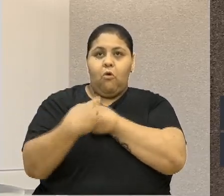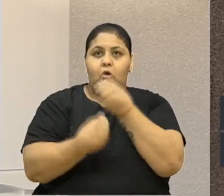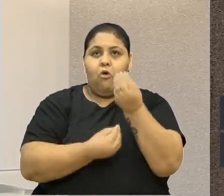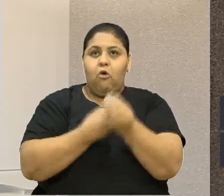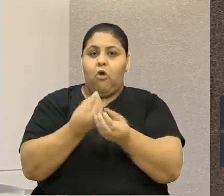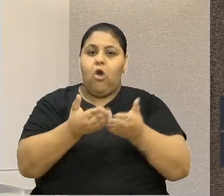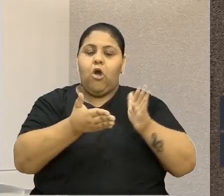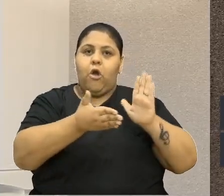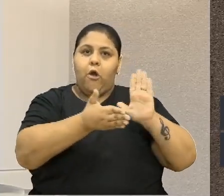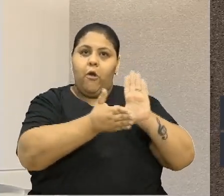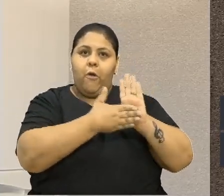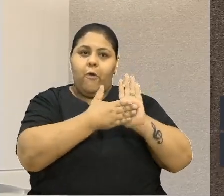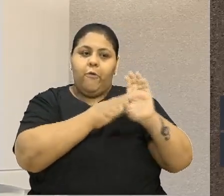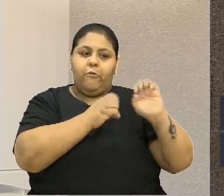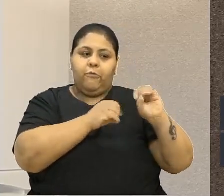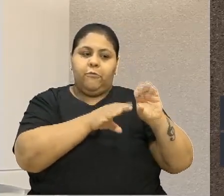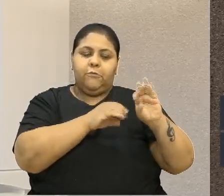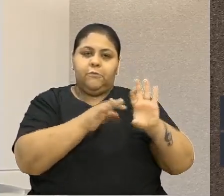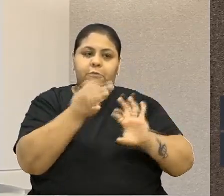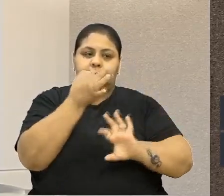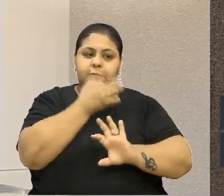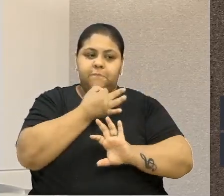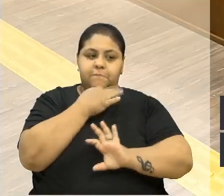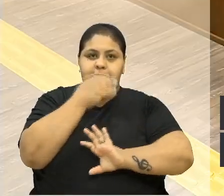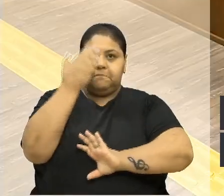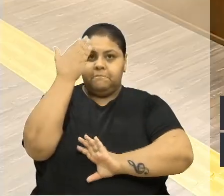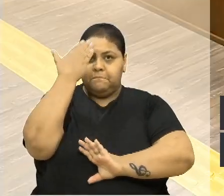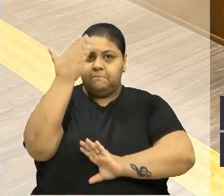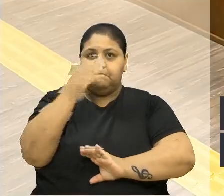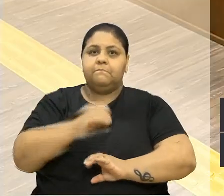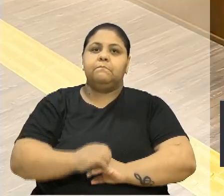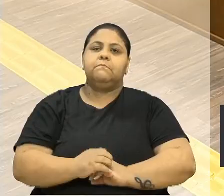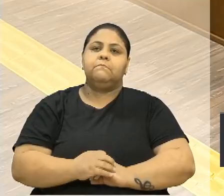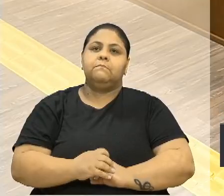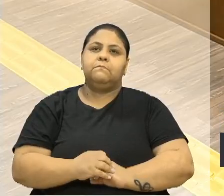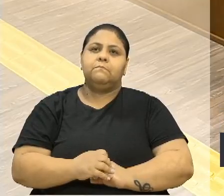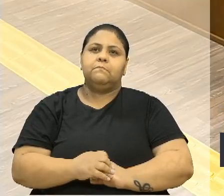plano de educação em Caxias do Sul. Obrigado. Próximo vereador.